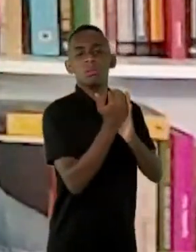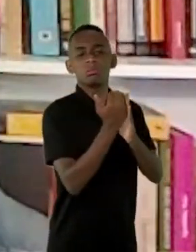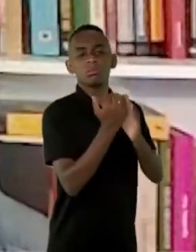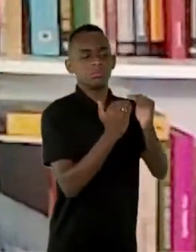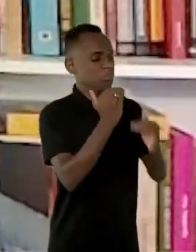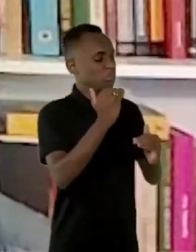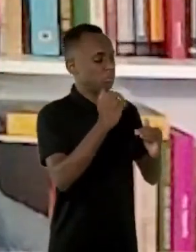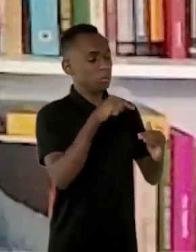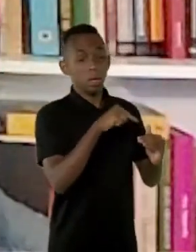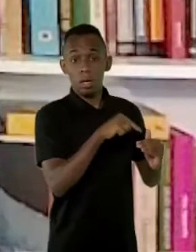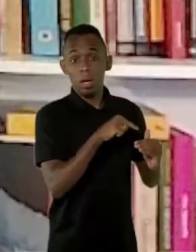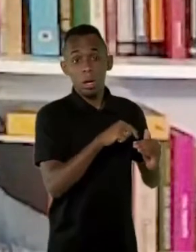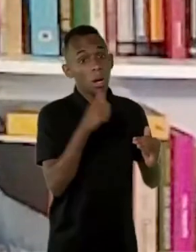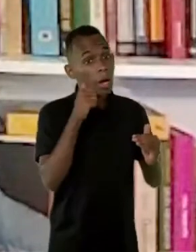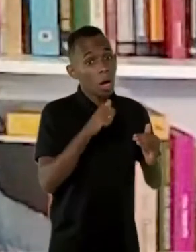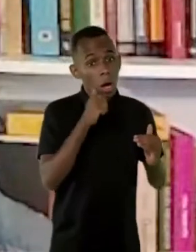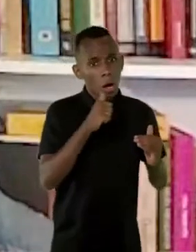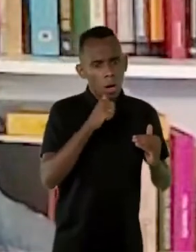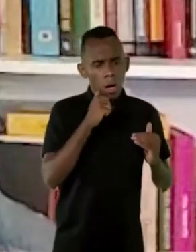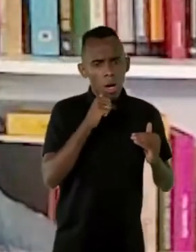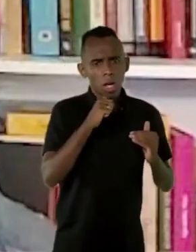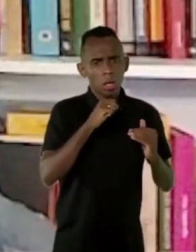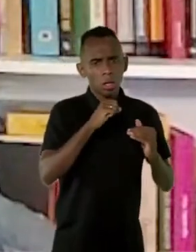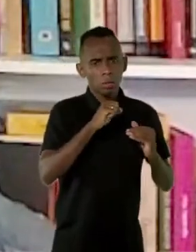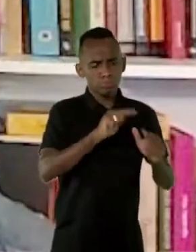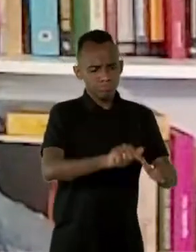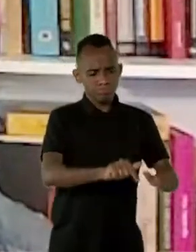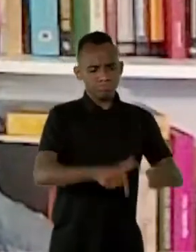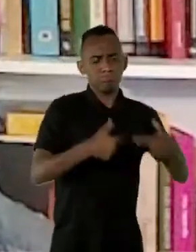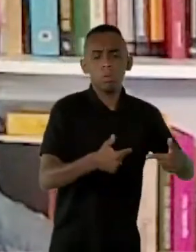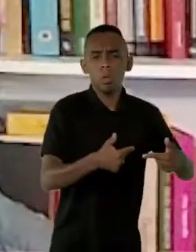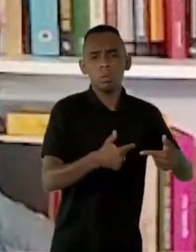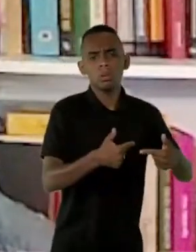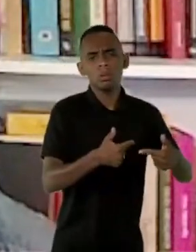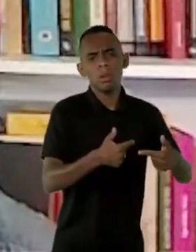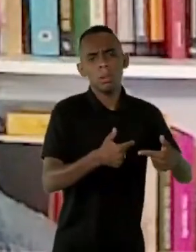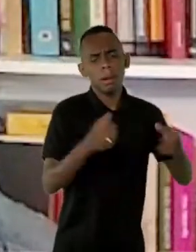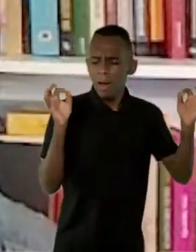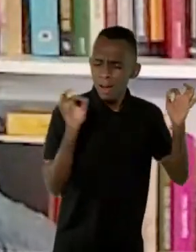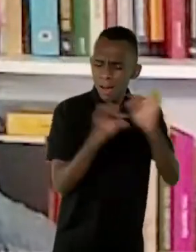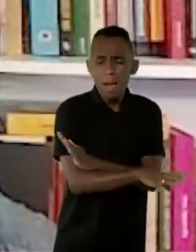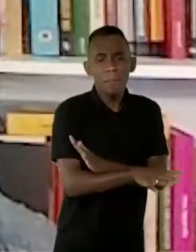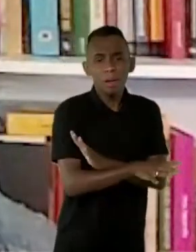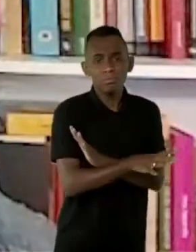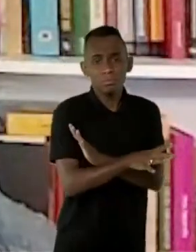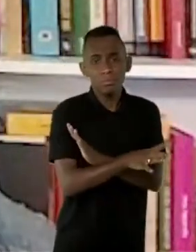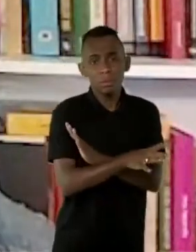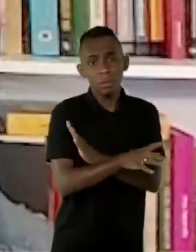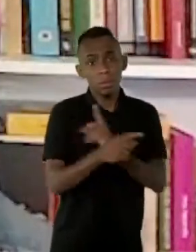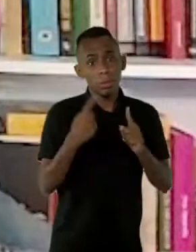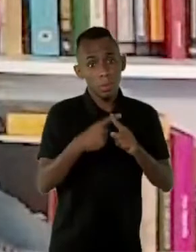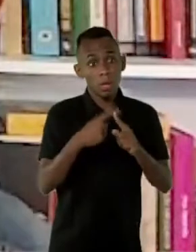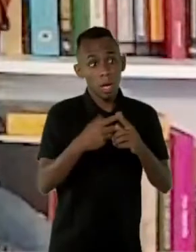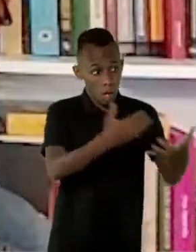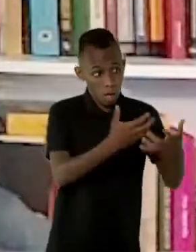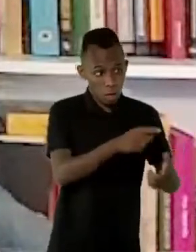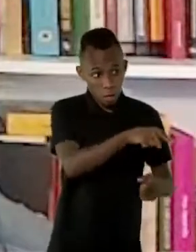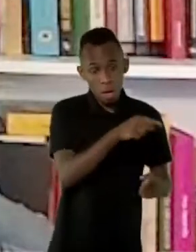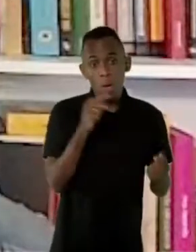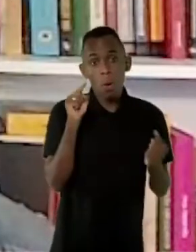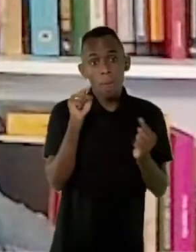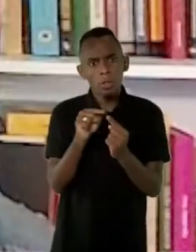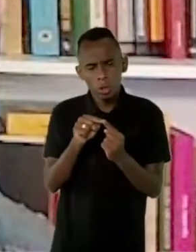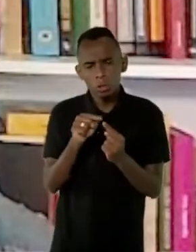lutou muito, bravamente, para sair dessa questão. Tanto que ela queria publicar os romances, ela acabou publicando